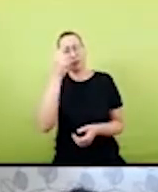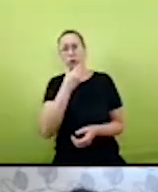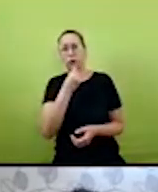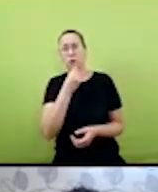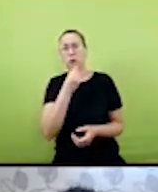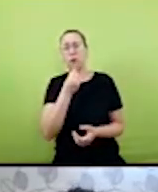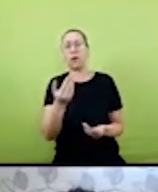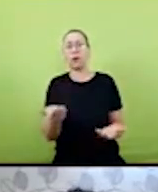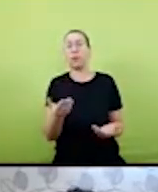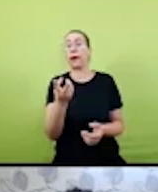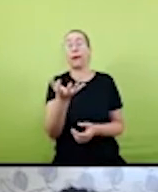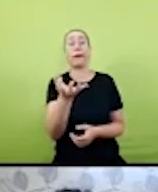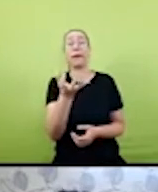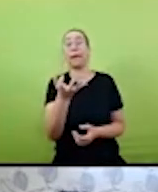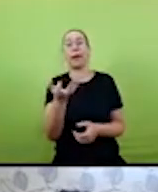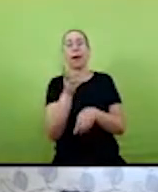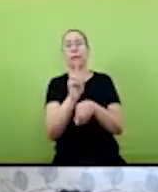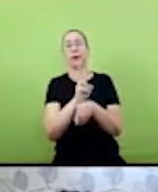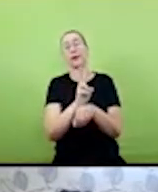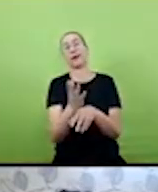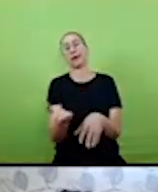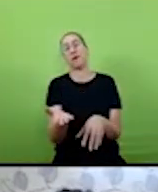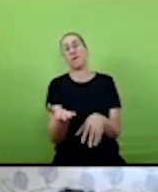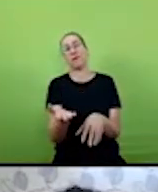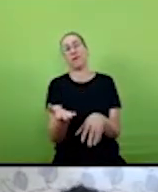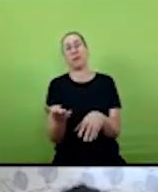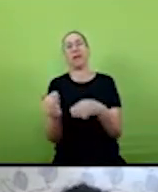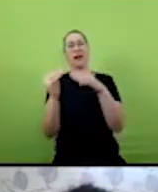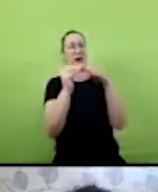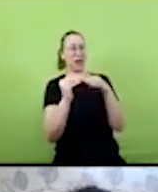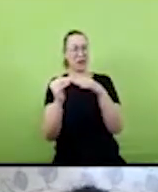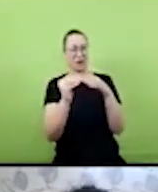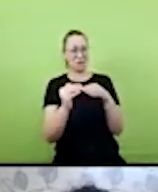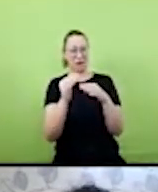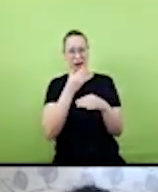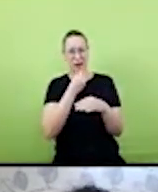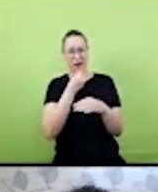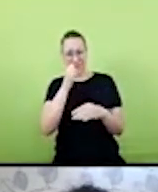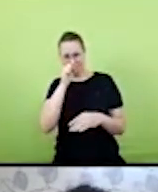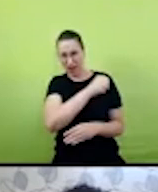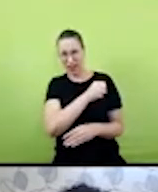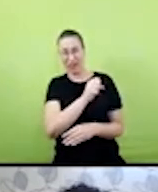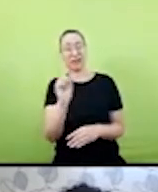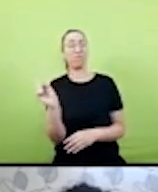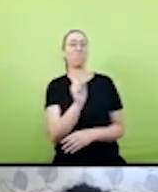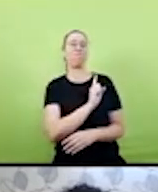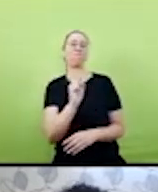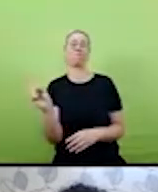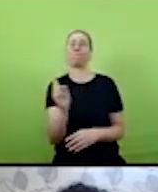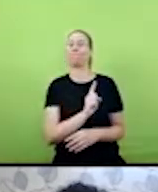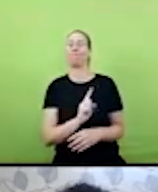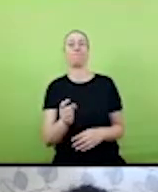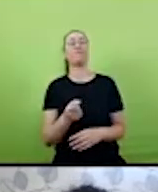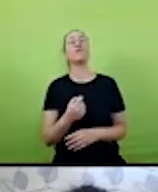a ter, né, esse raciocínio, de que a gente quer se igualar na quantidade de violência, né, quando, na verdade, o que a